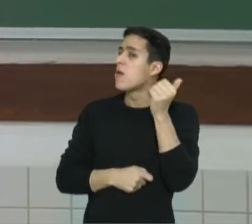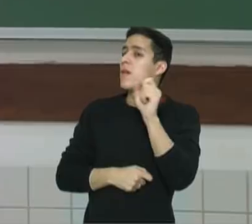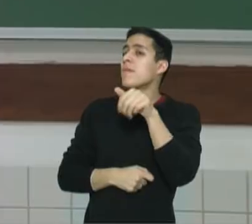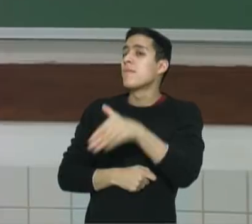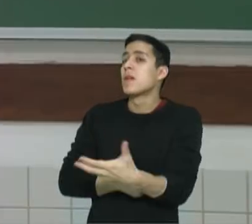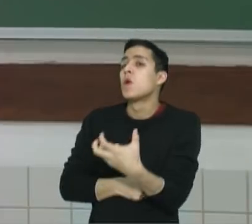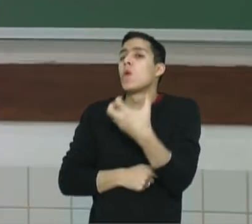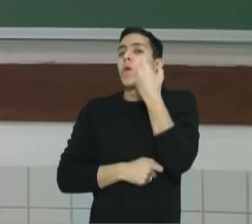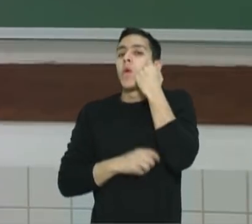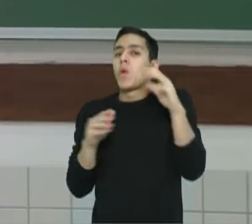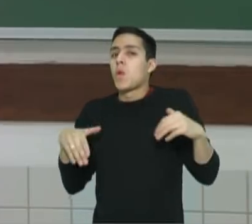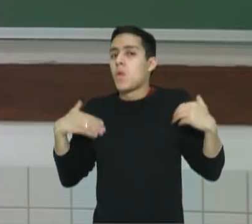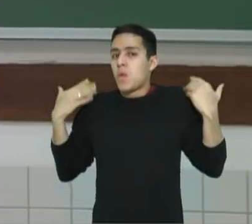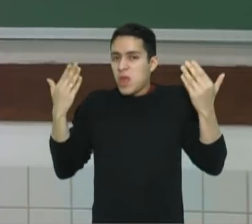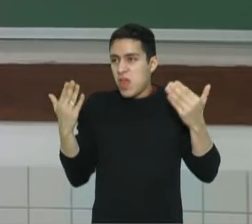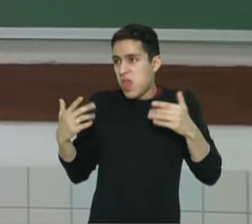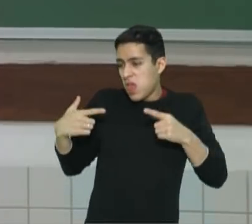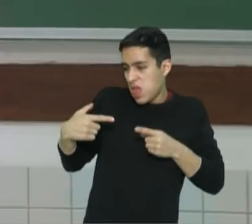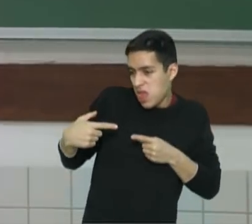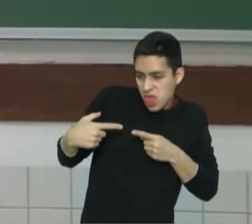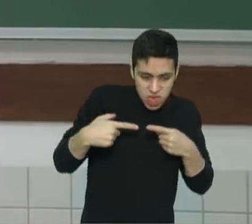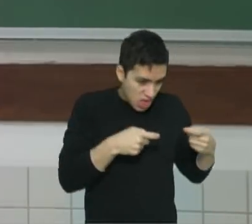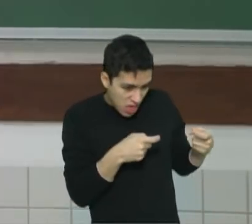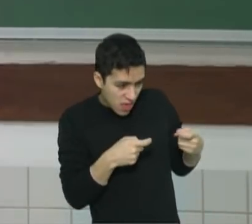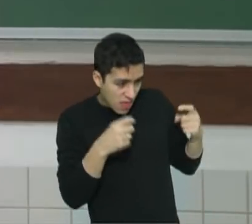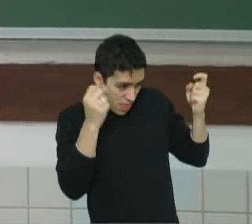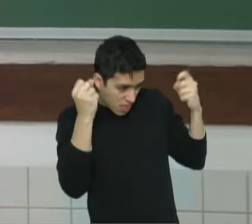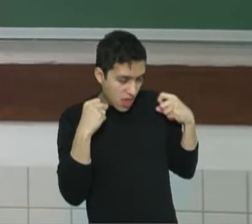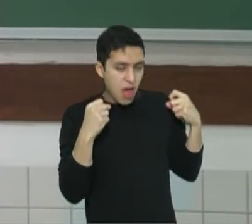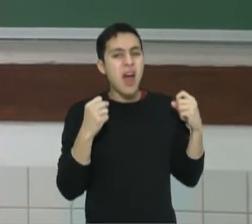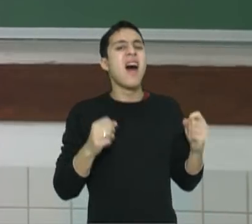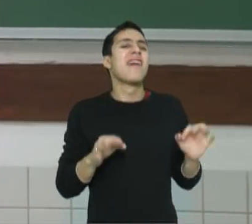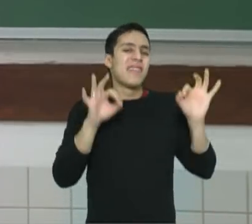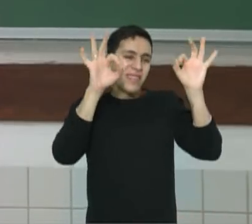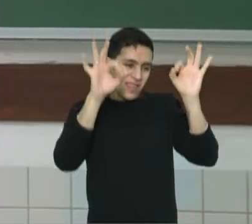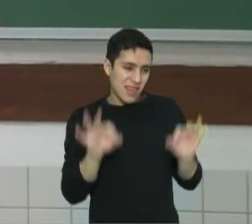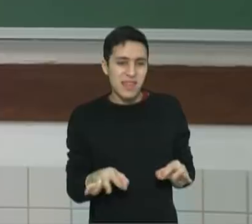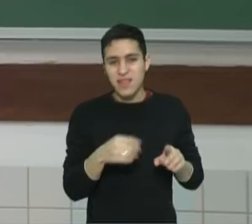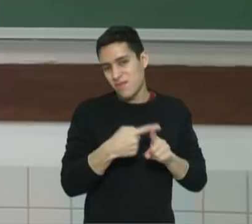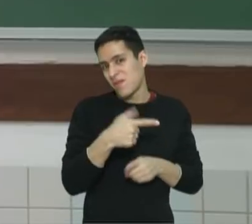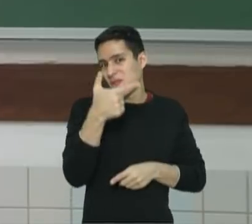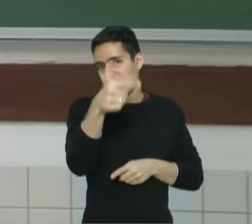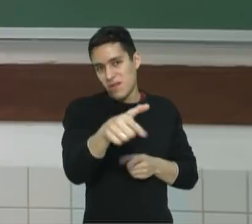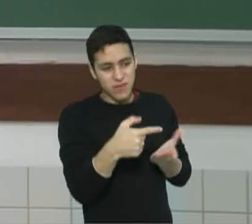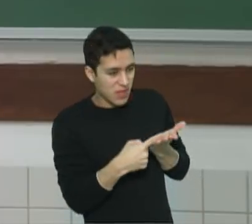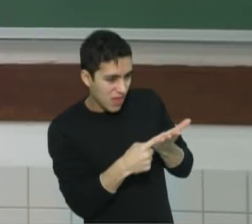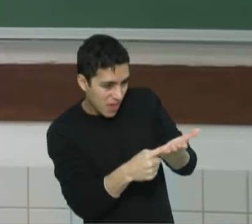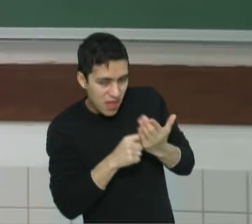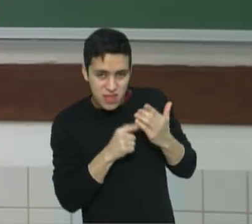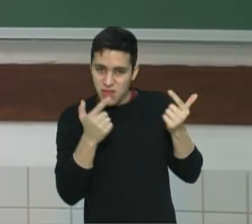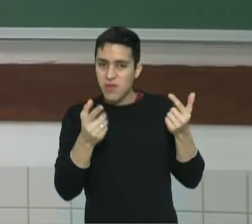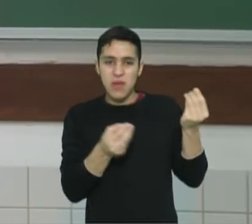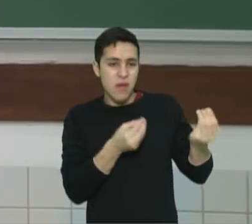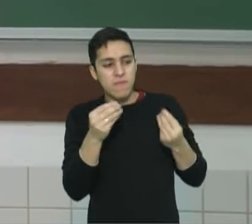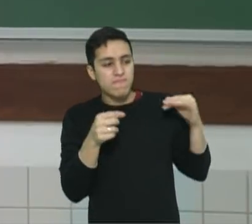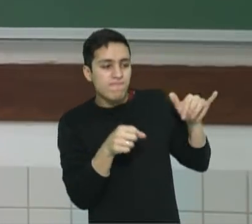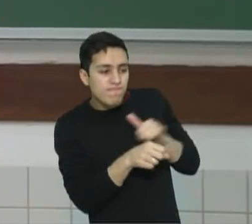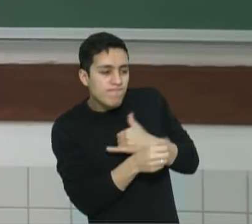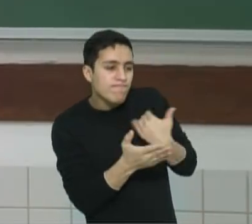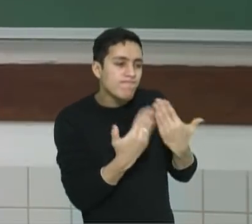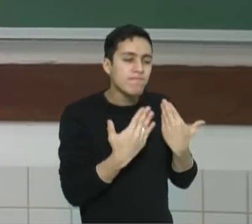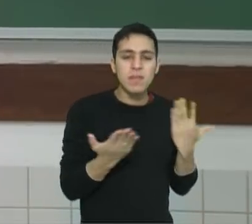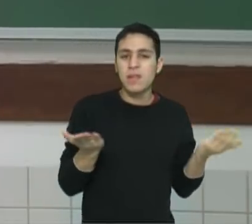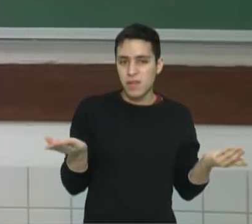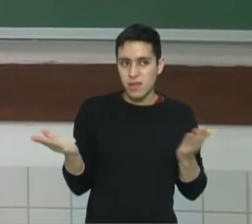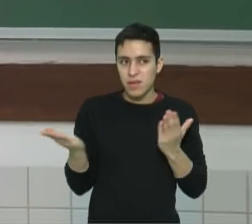você pergunta, então entrar em guerra com o México por quê? Com certeza porque não houve acordo, não houve possibilidade de acerto.